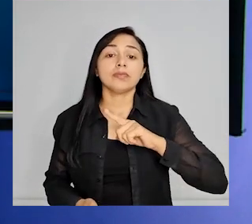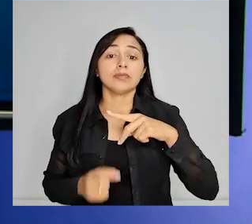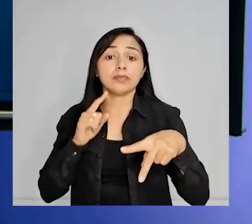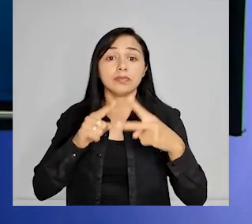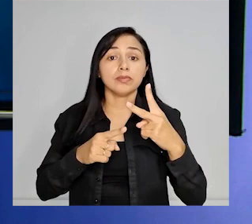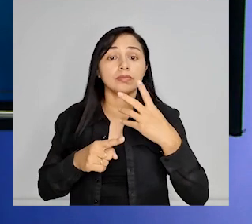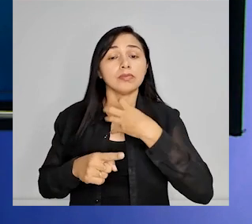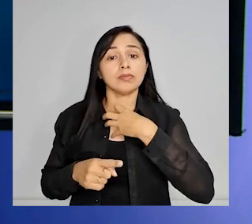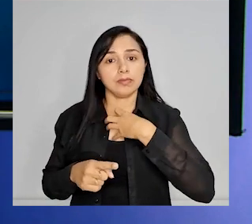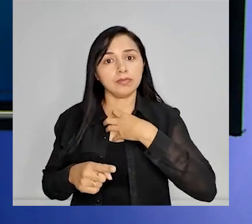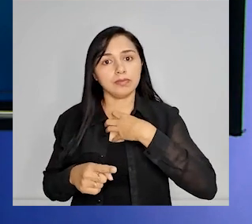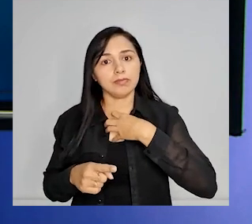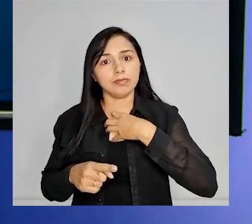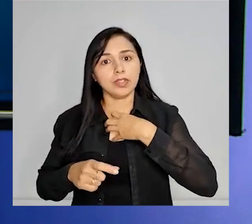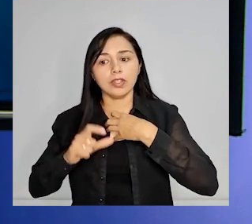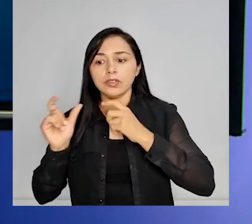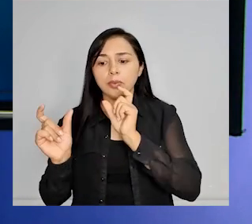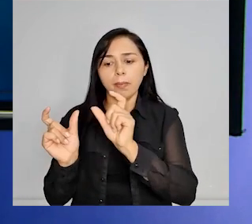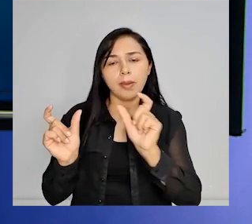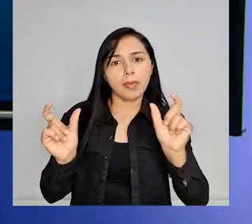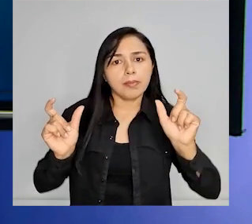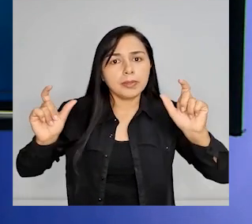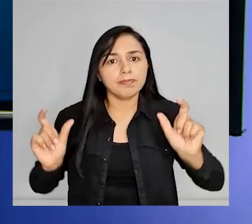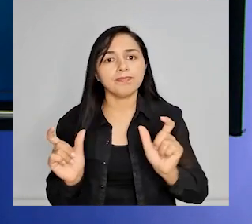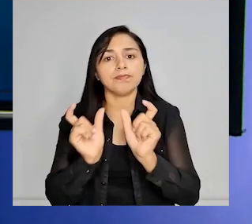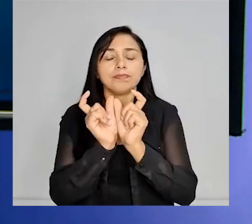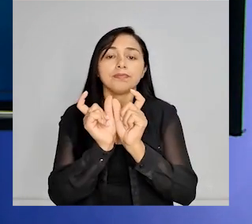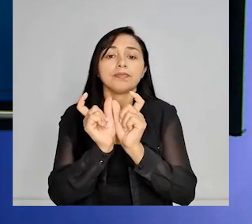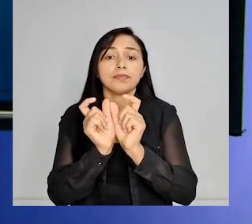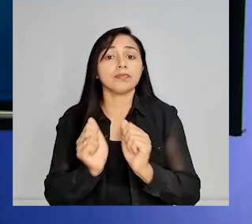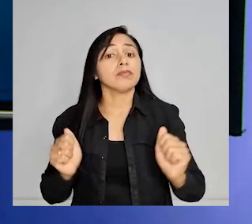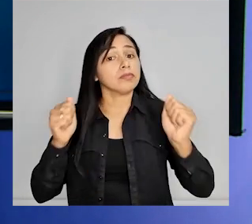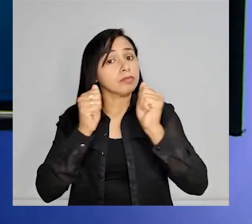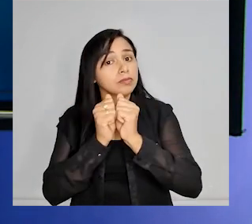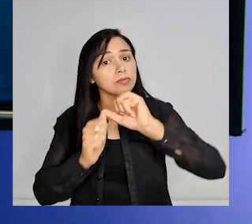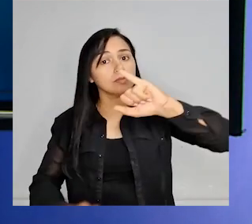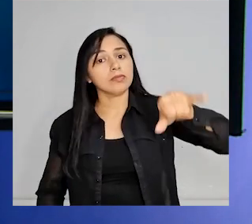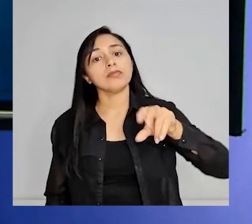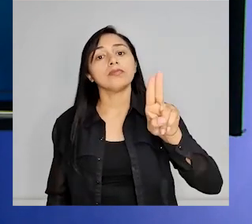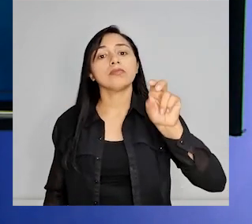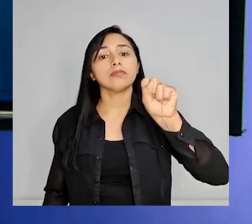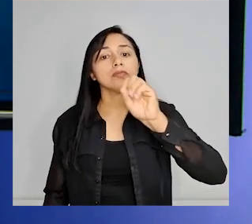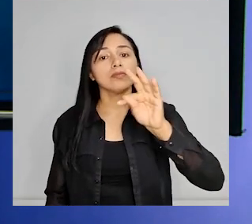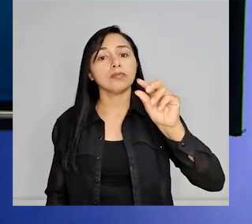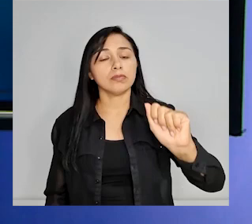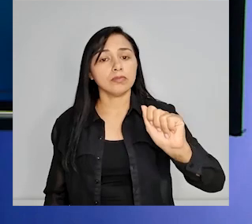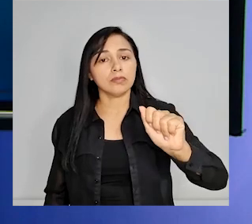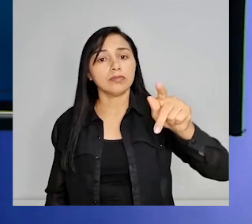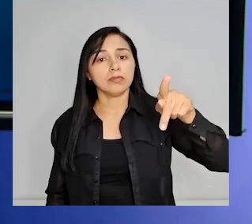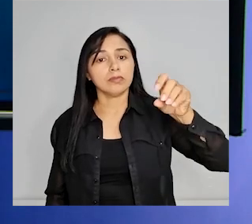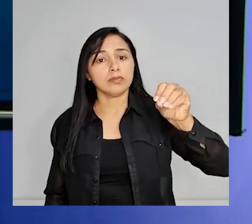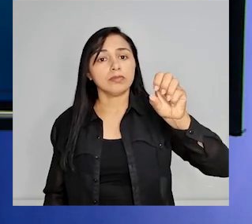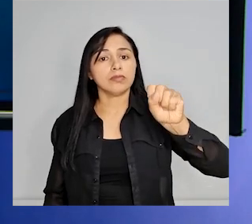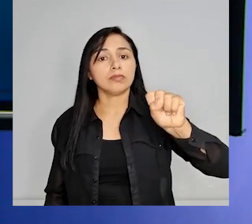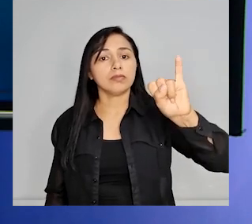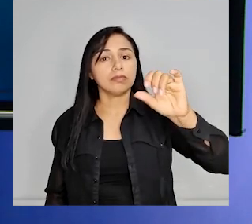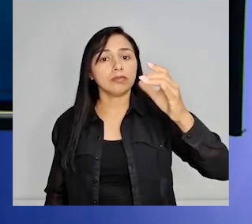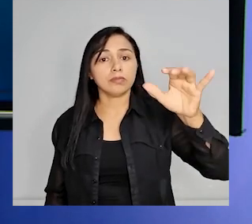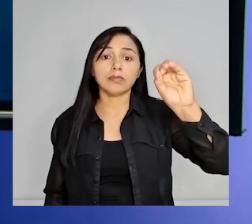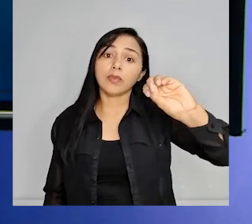formas de composição, que são a justaposição e a aglutinação.